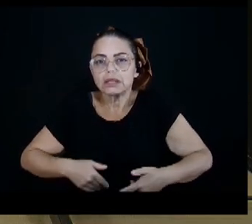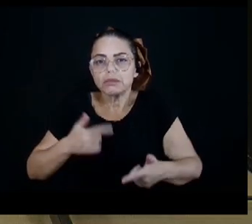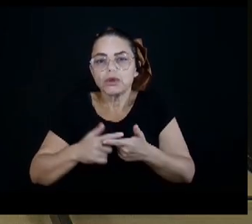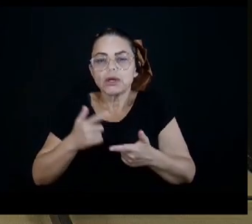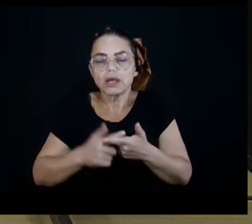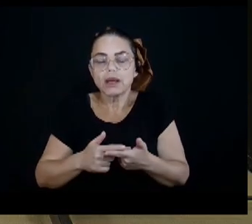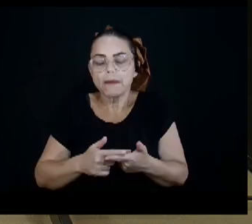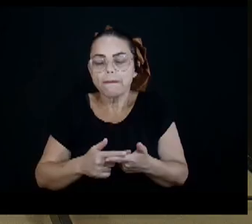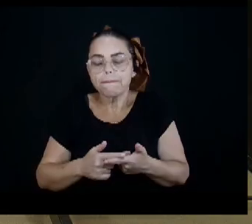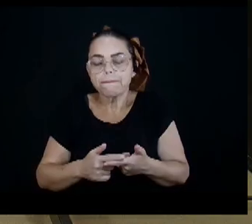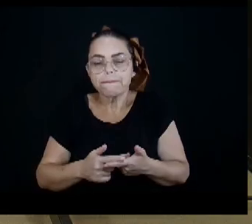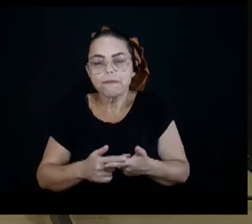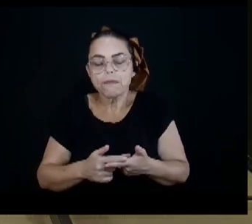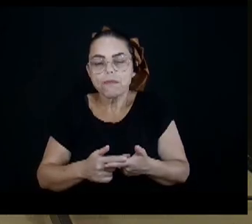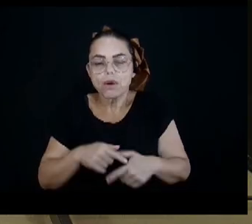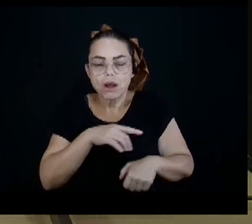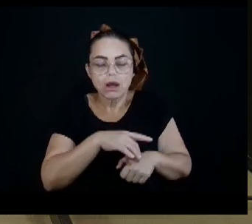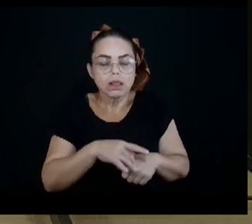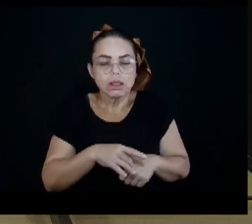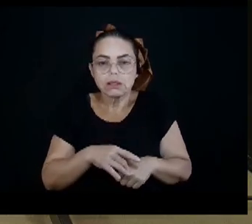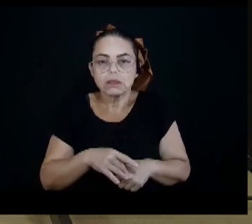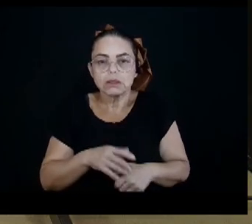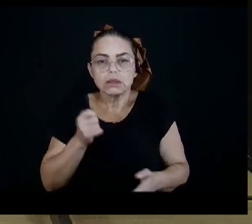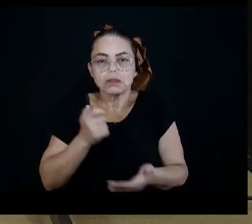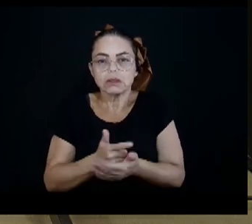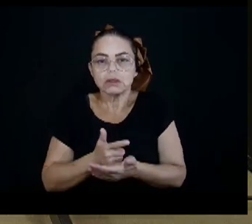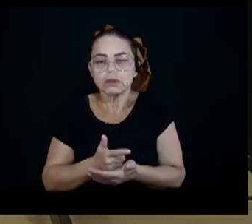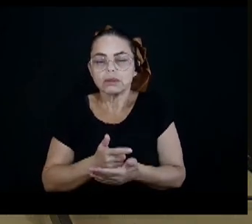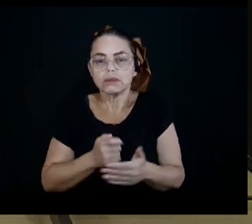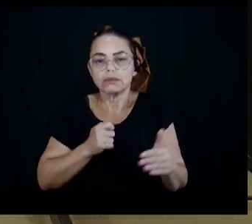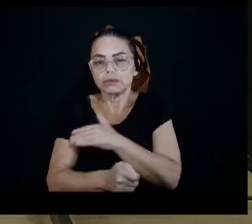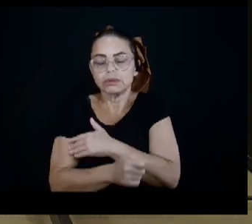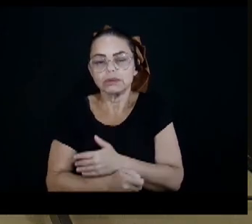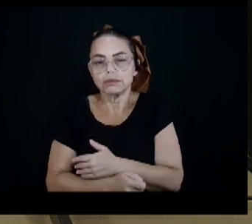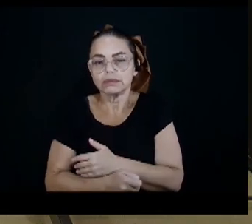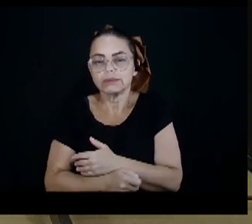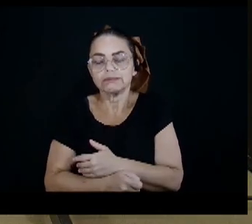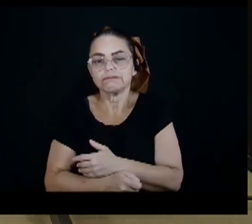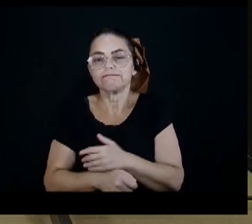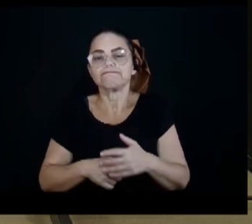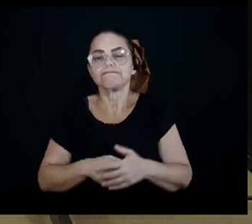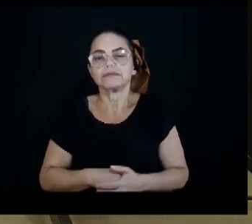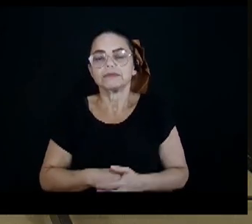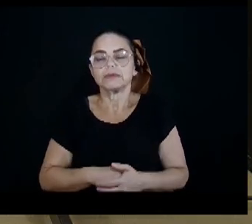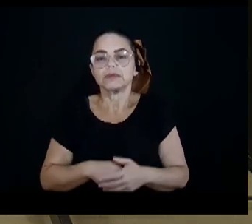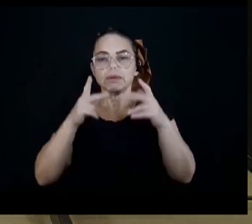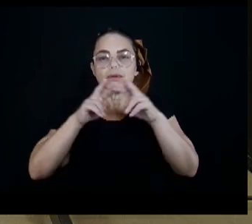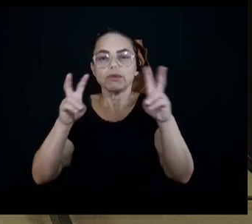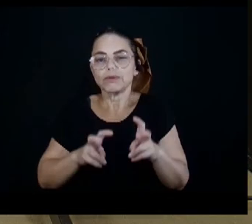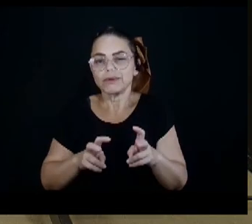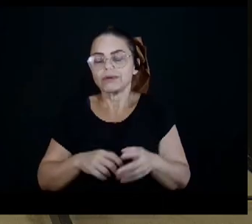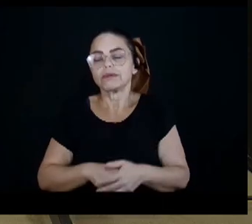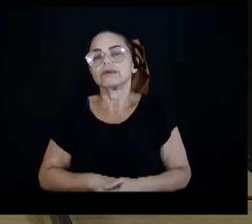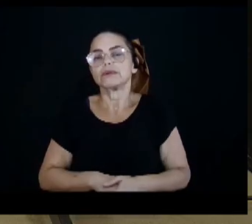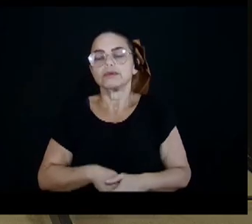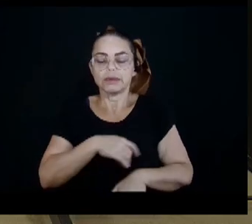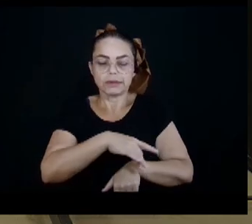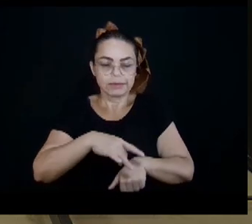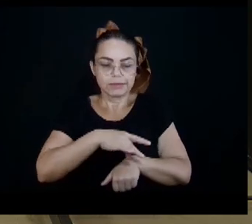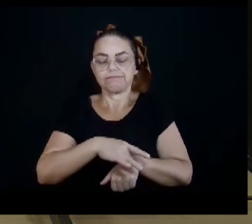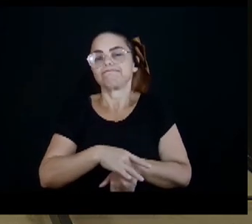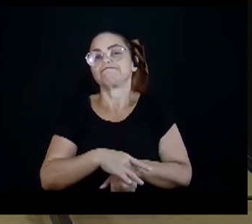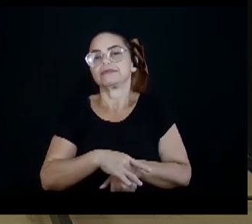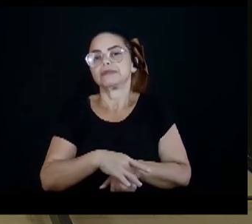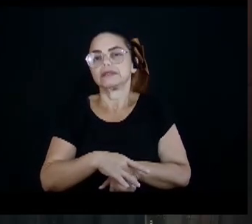foi investido. Olha a complexidade do que nós estamos falando aqui. Minha psicóloga nos ajuda. Pois